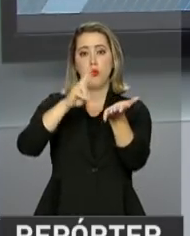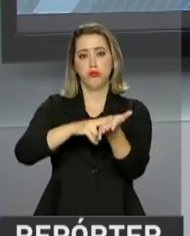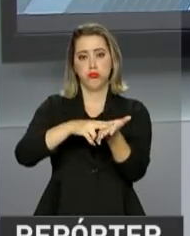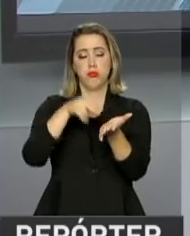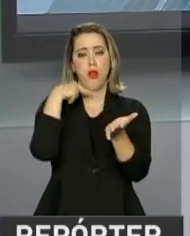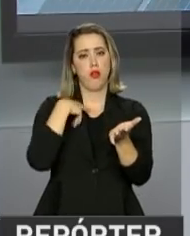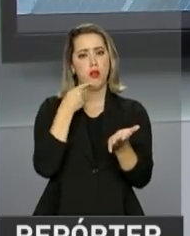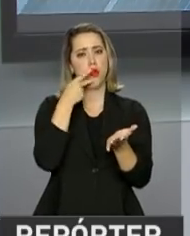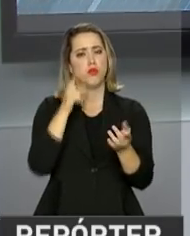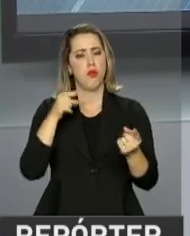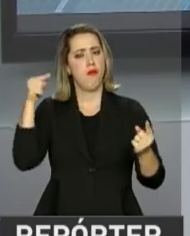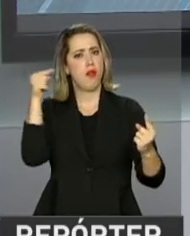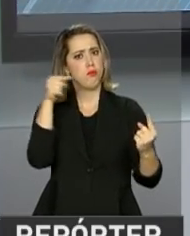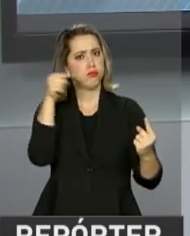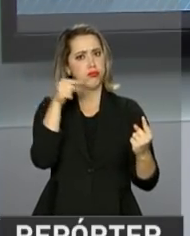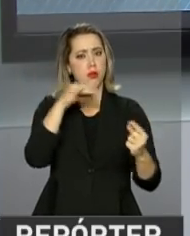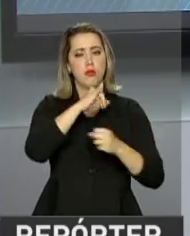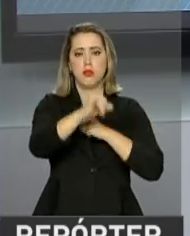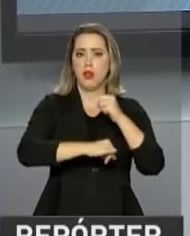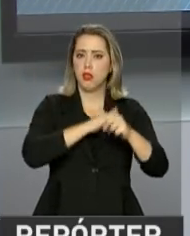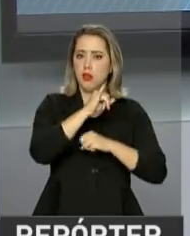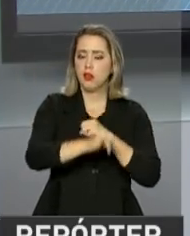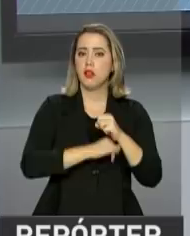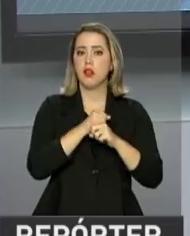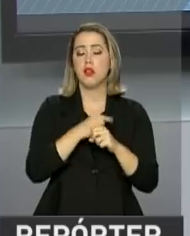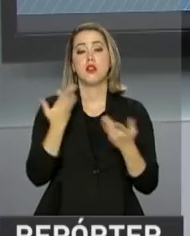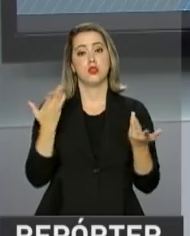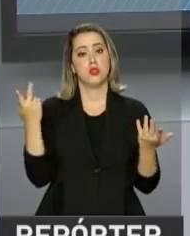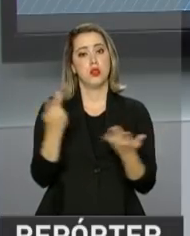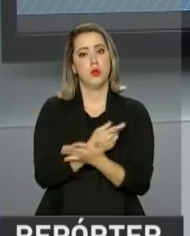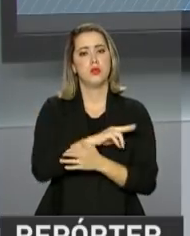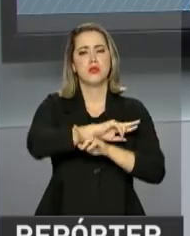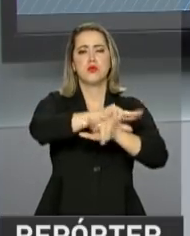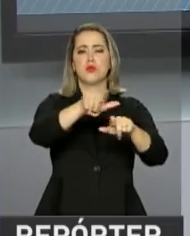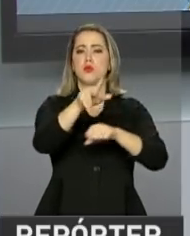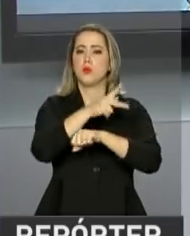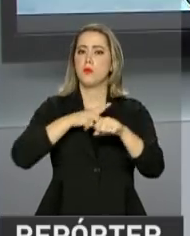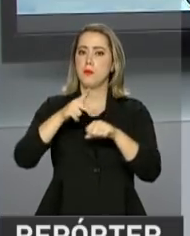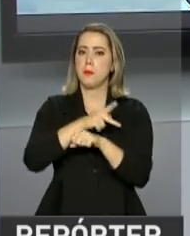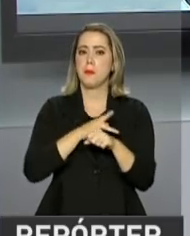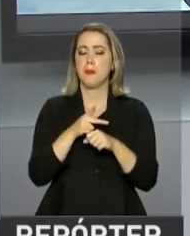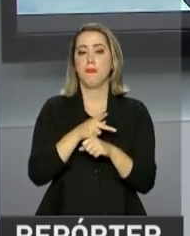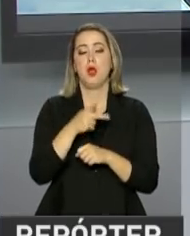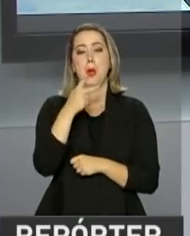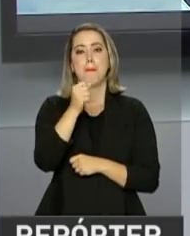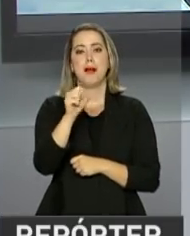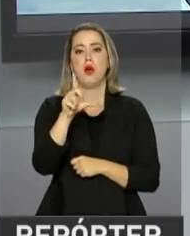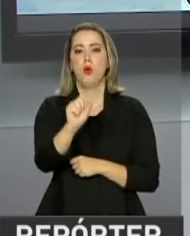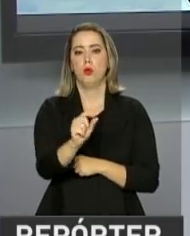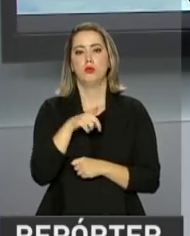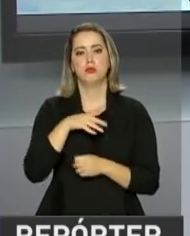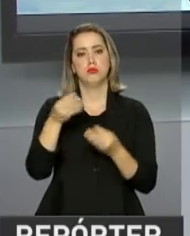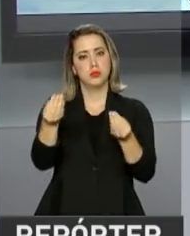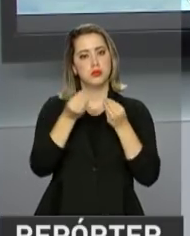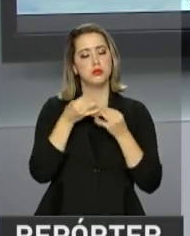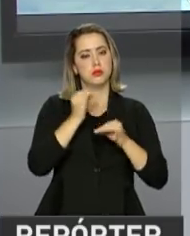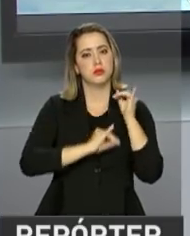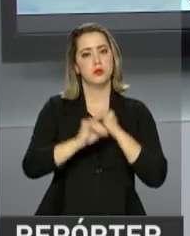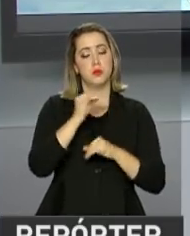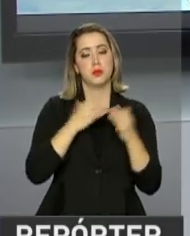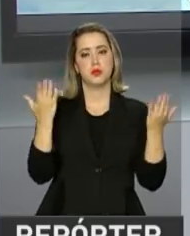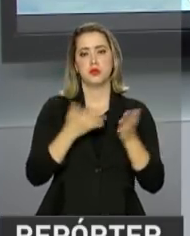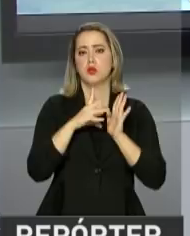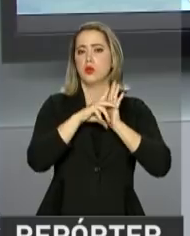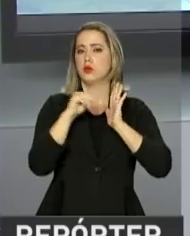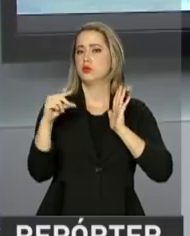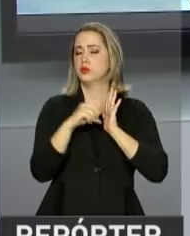a onda de ataques na internet que está ocorrendo em vários países. O repórter Paulo La Salvia tem as informações ao vivo lá do